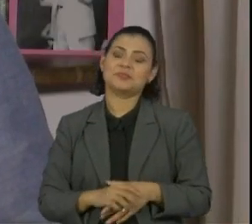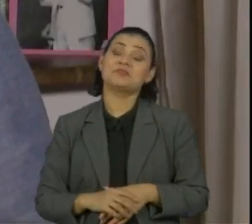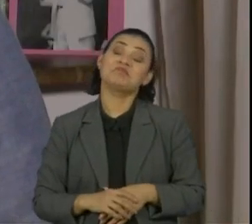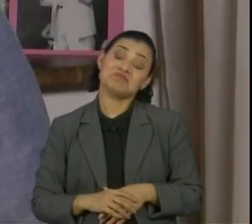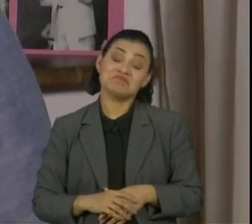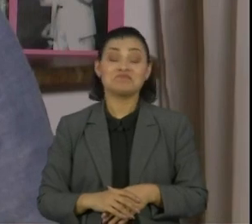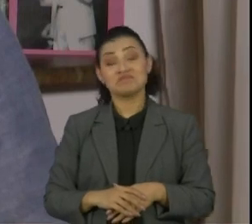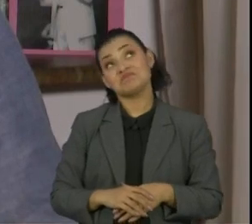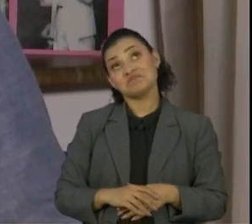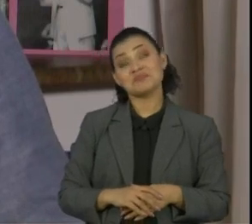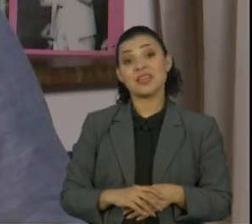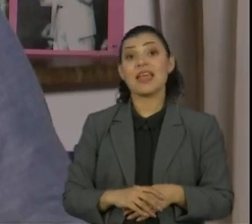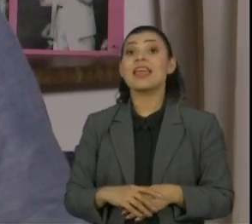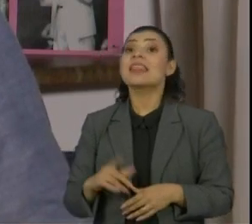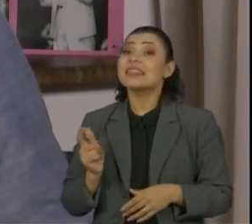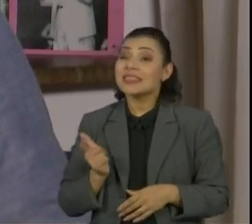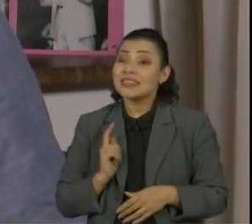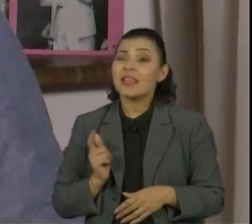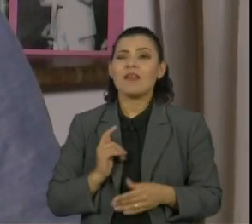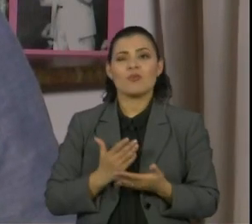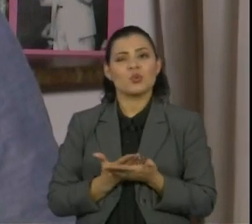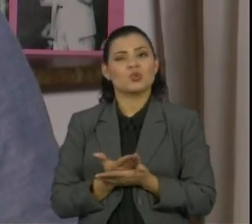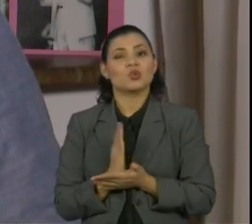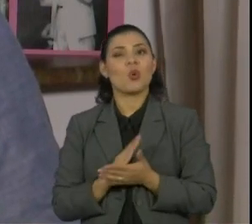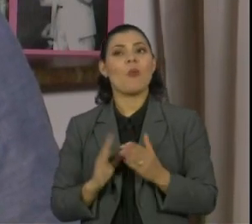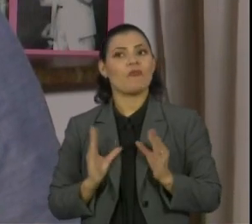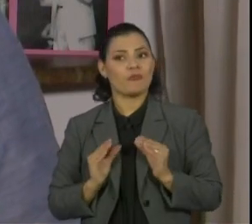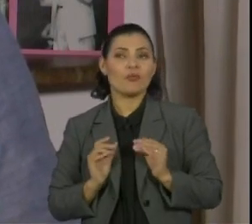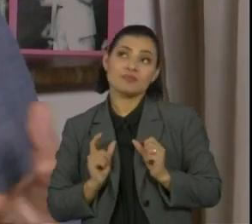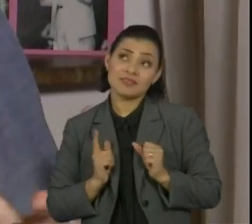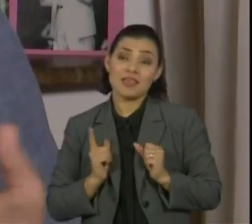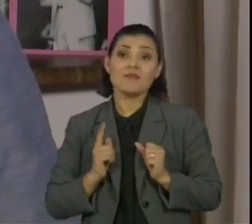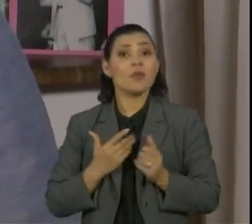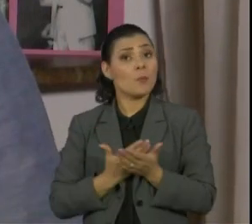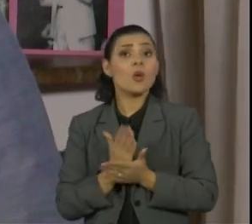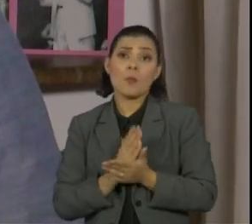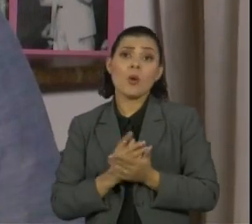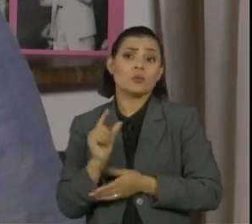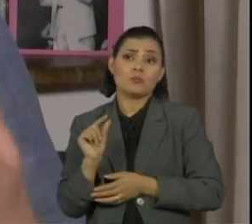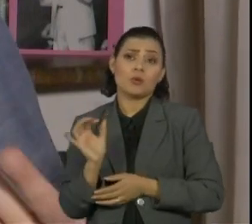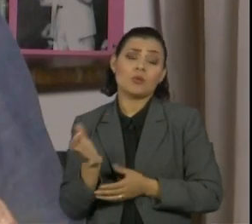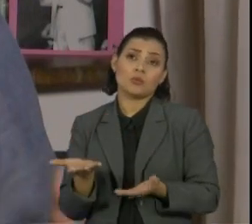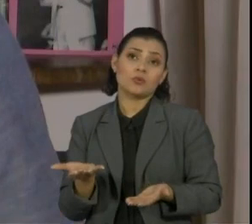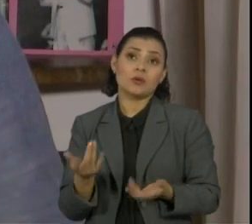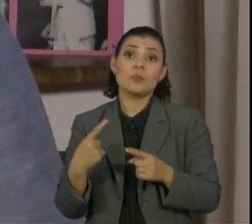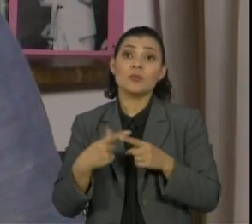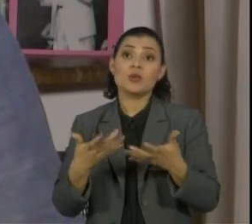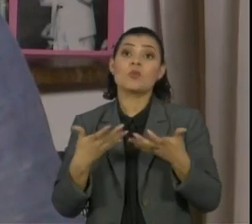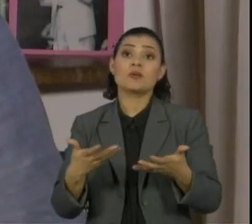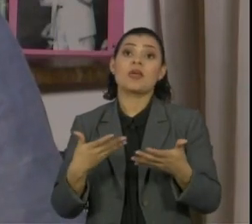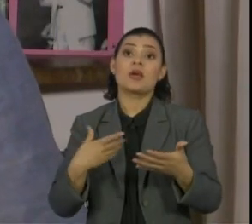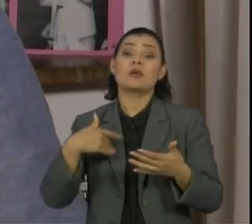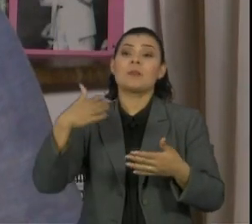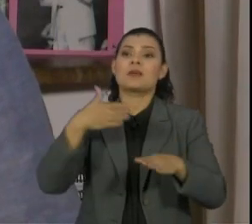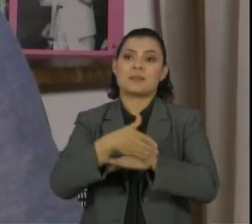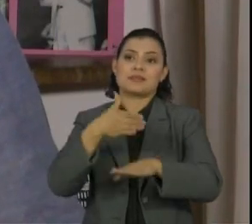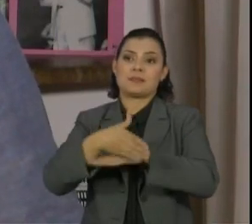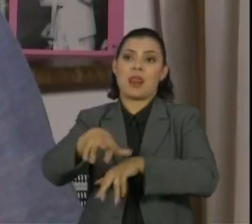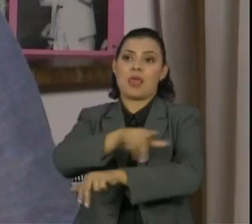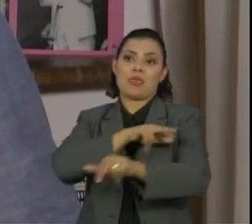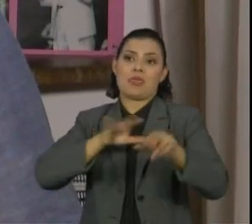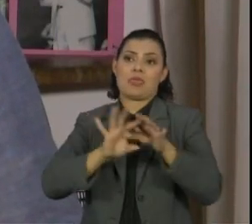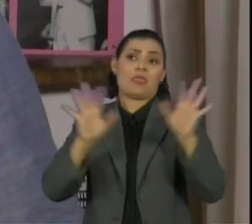É, sim, rolou em algum momento um pequeno desconforto, sim, porque eu me incomodo com isso e eu quero viver ambientes mais plurais. A